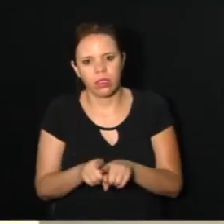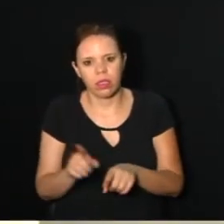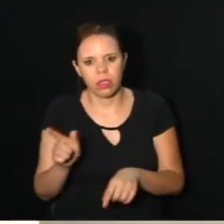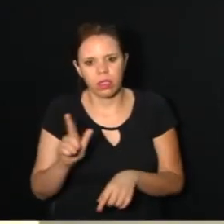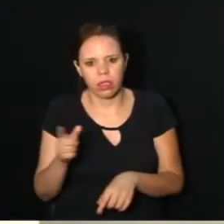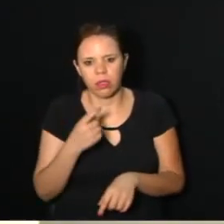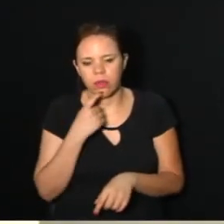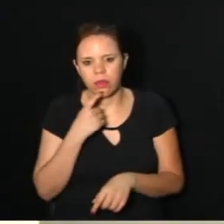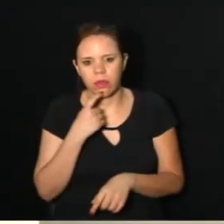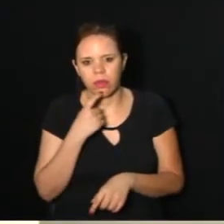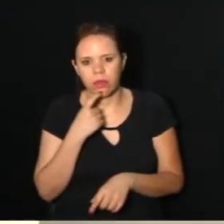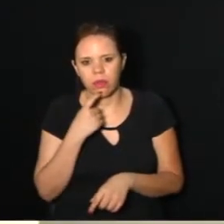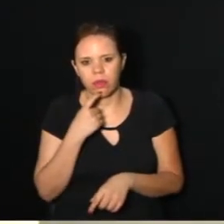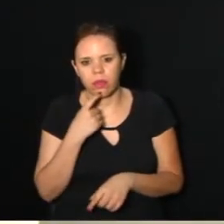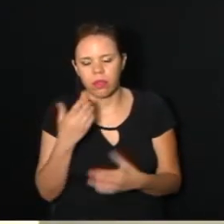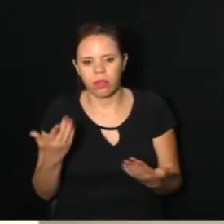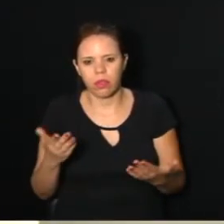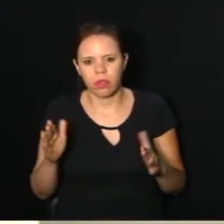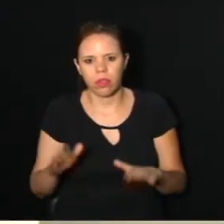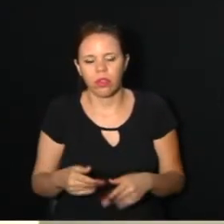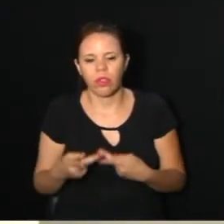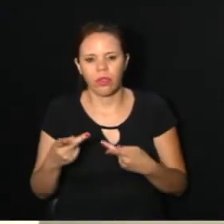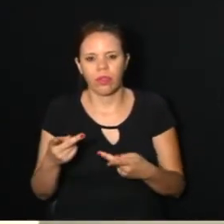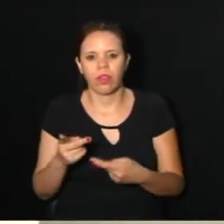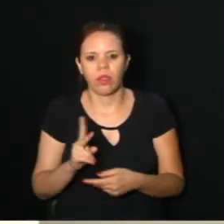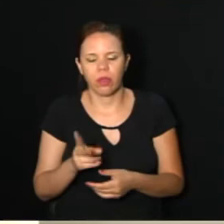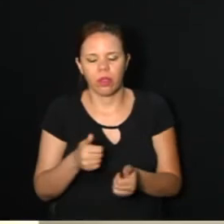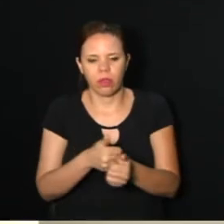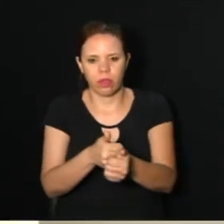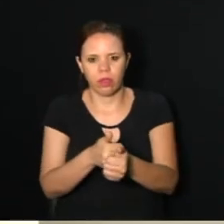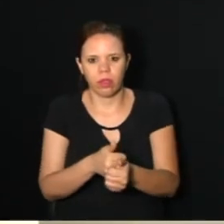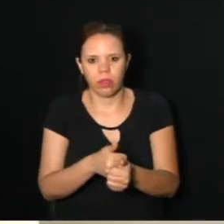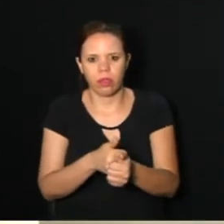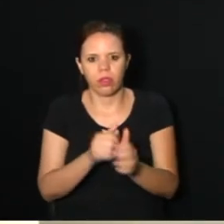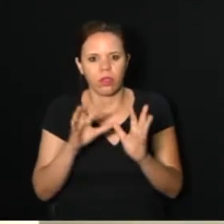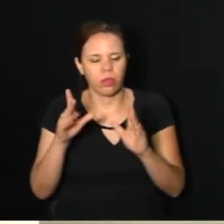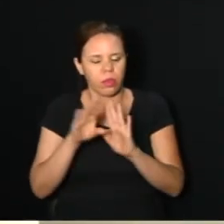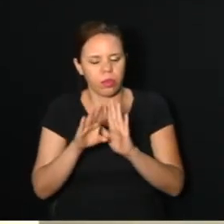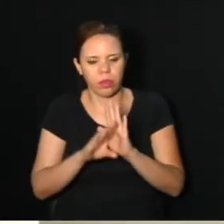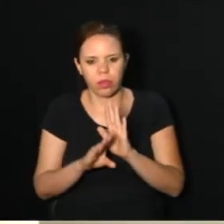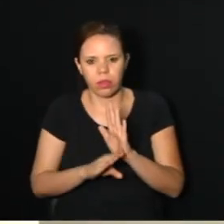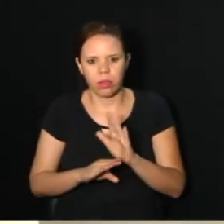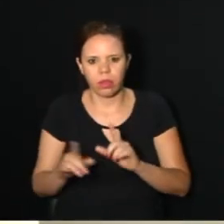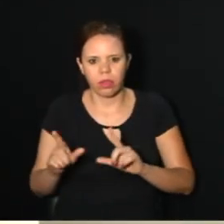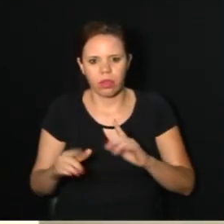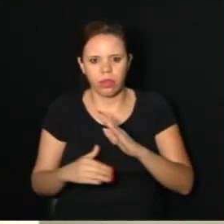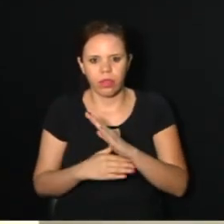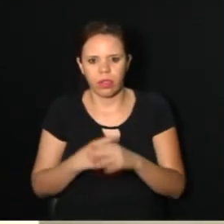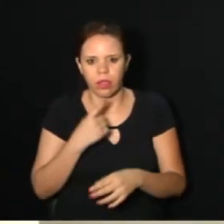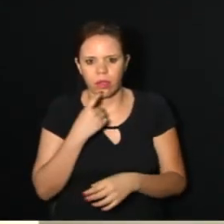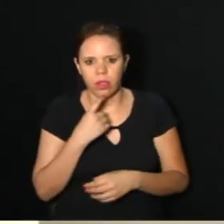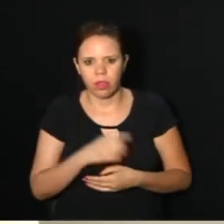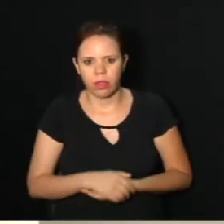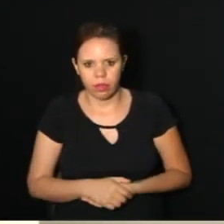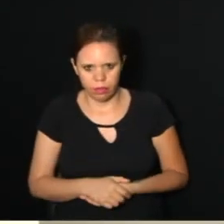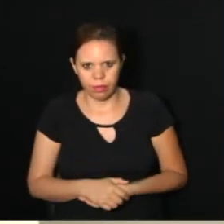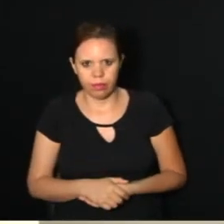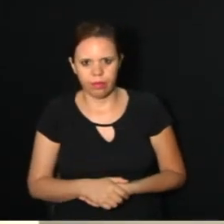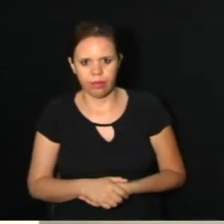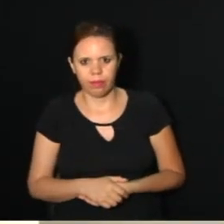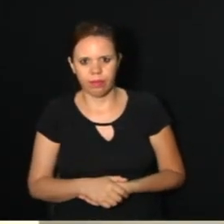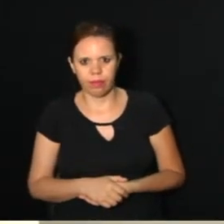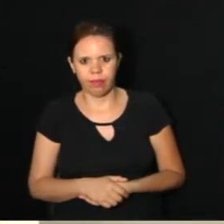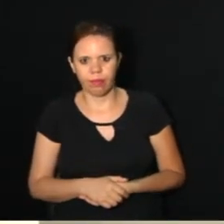em Campinas. Ficamos por aqui e convidamos você a acompanhar toda a programação da TV Câmara